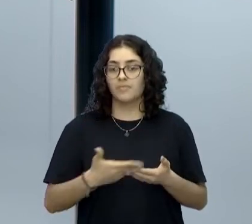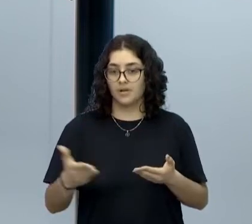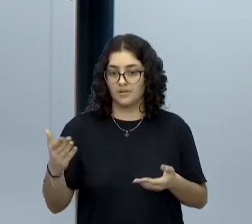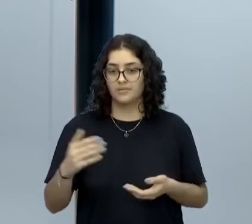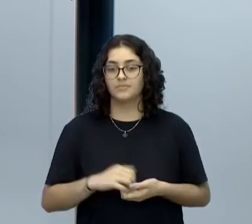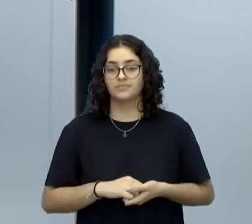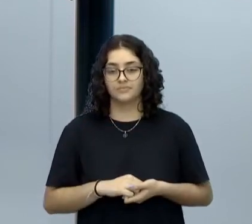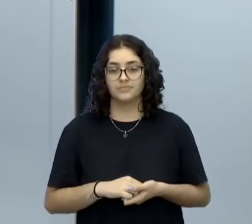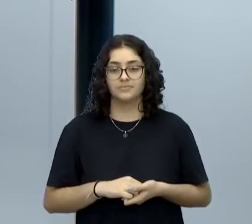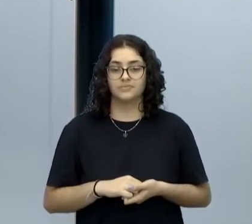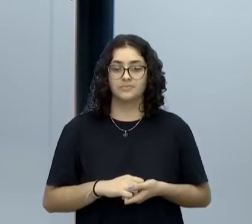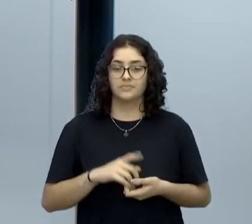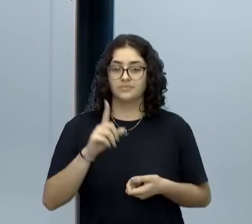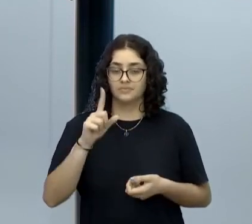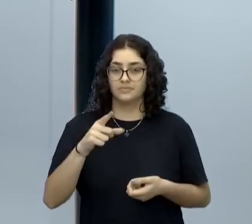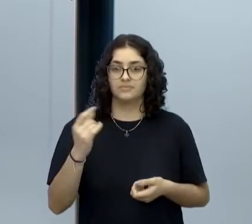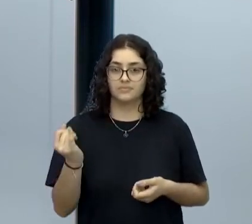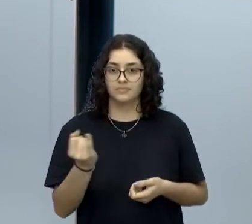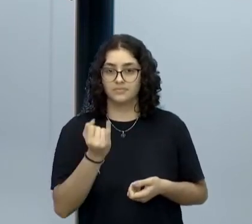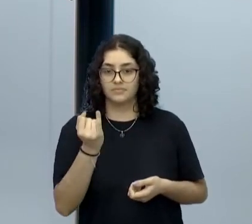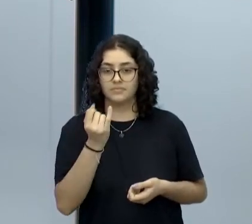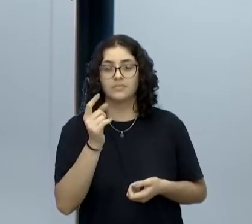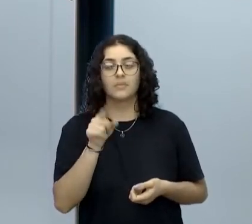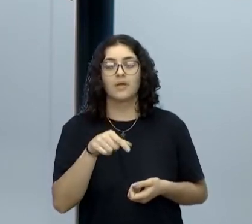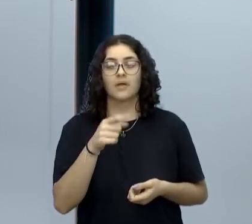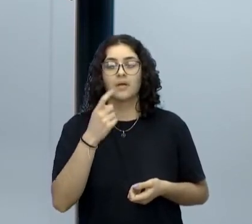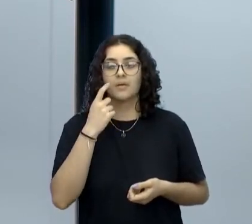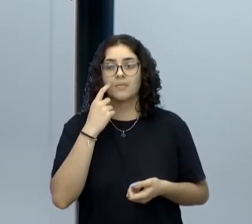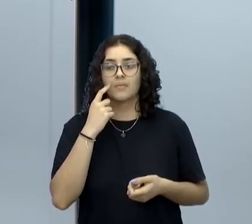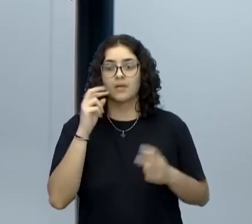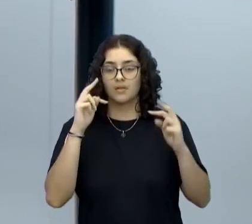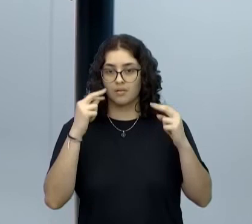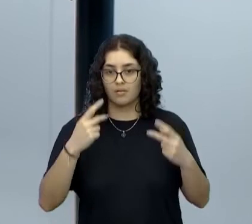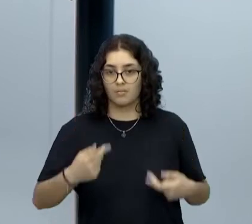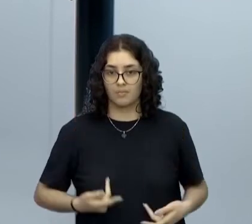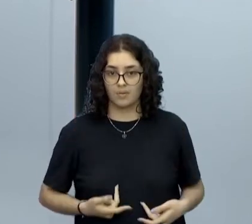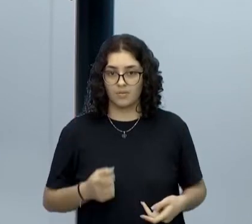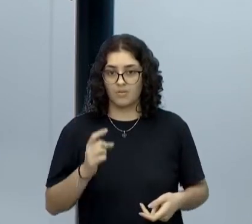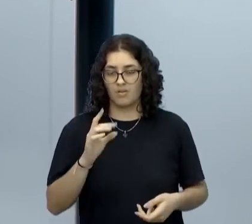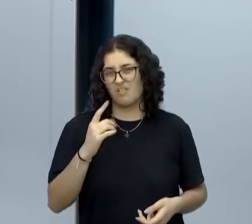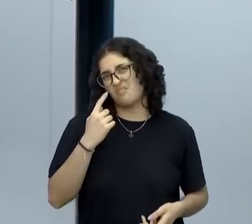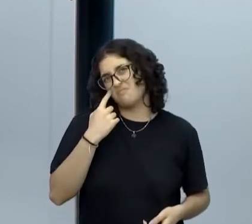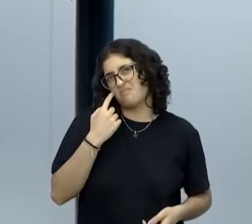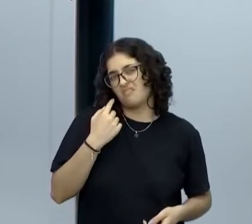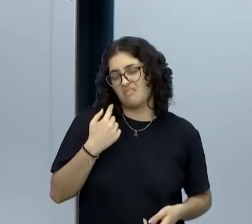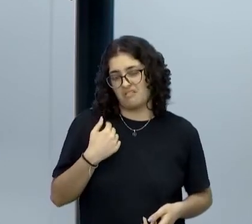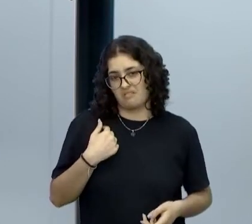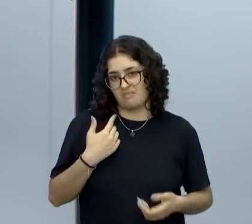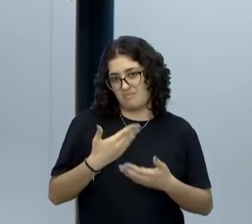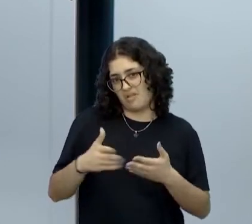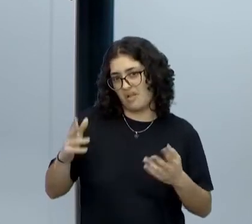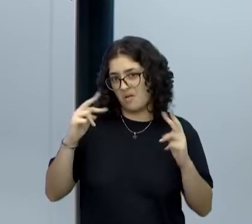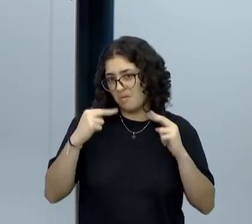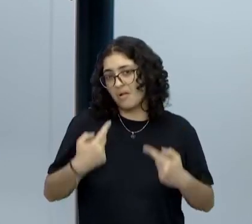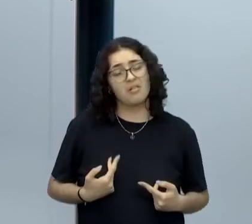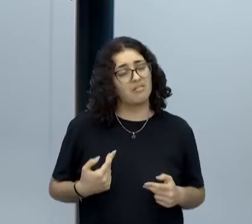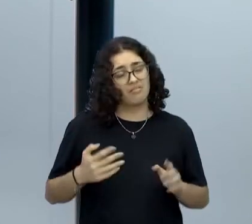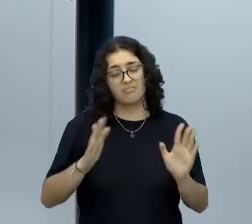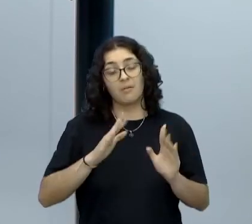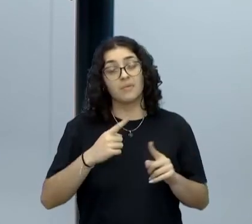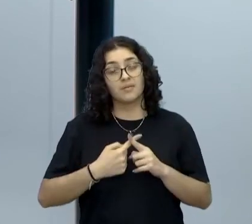certo? Então isso é fundamental. Não é pensar o ser humano olhar só para o seu umbigo e falar assim, percas humanas, mas a gente tem que